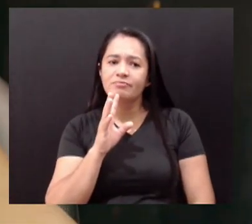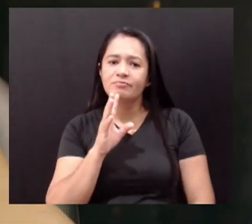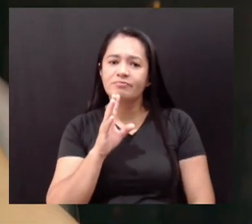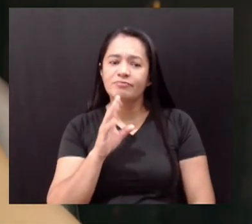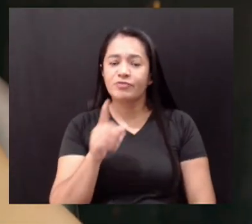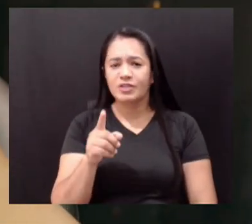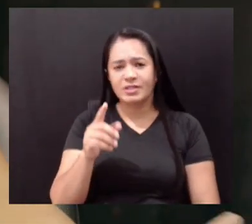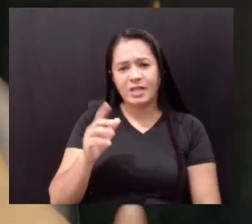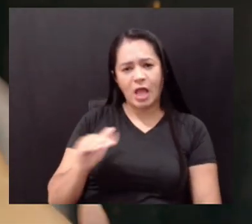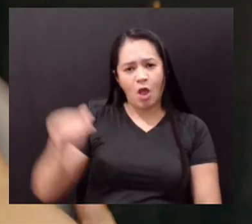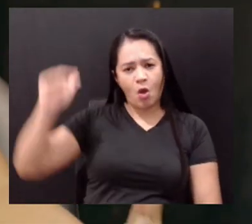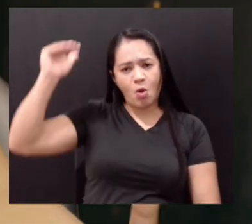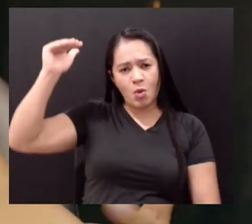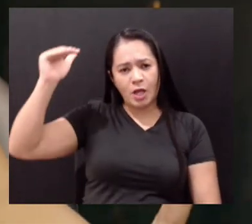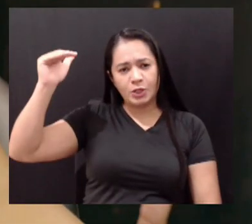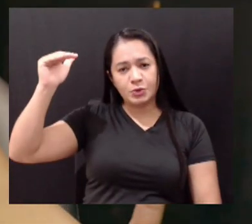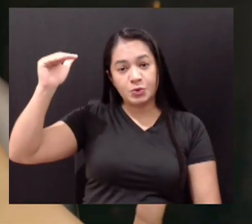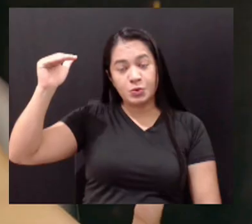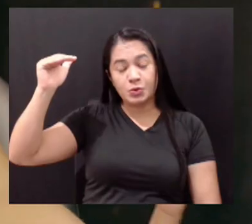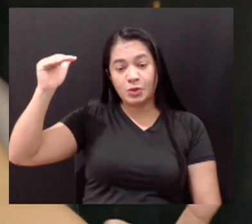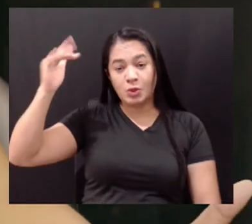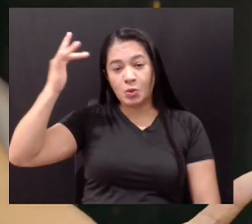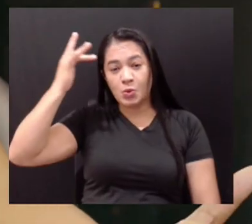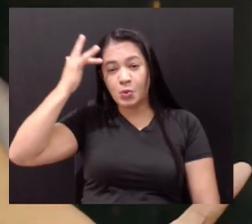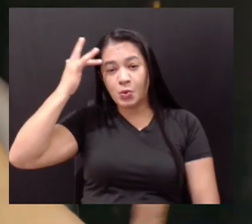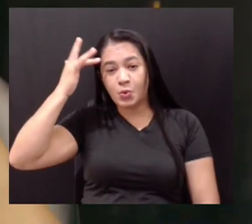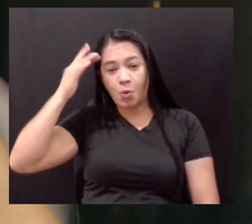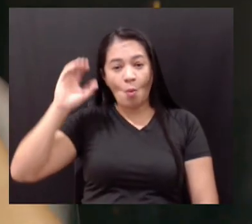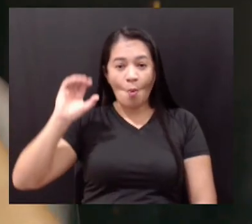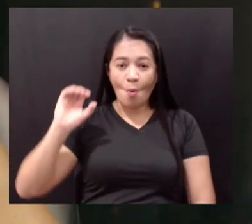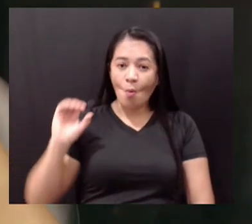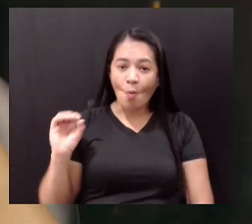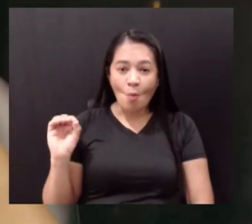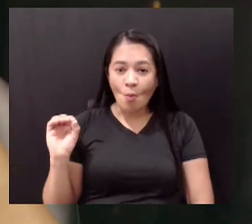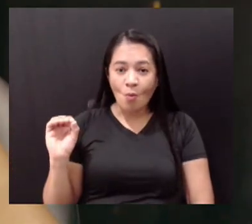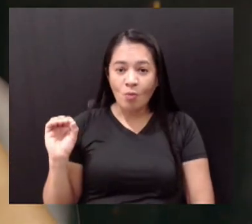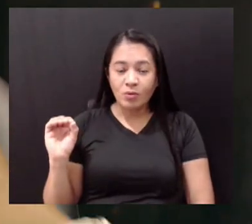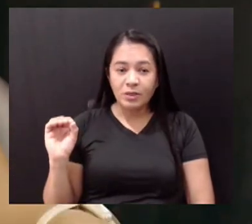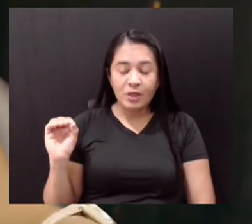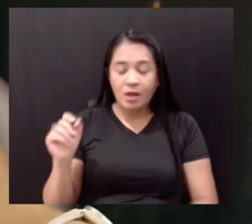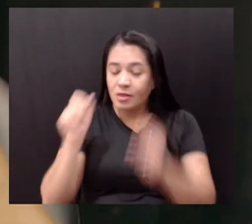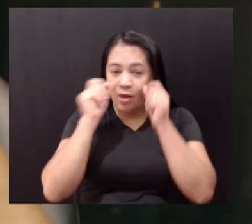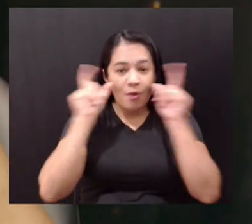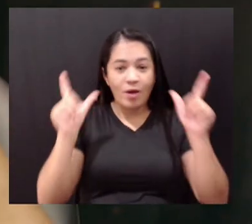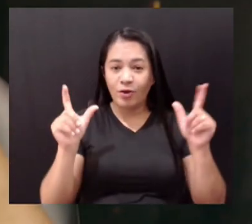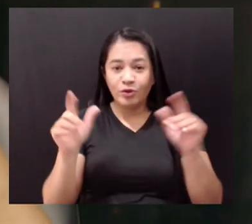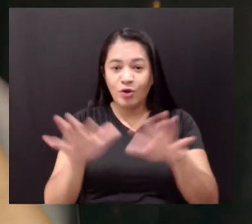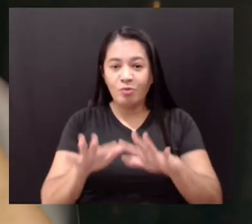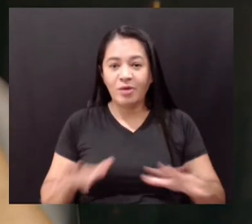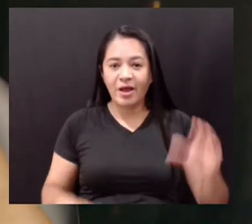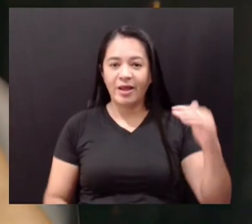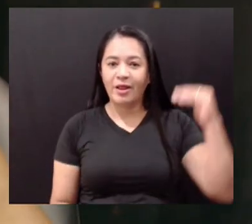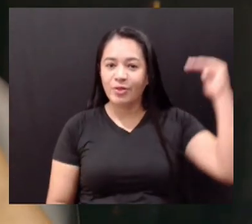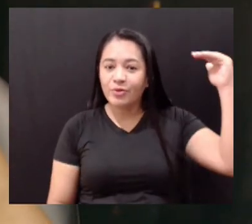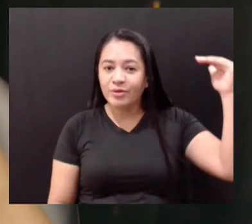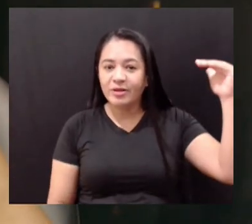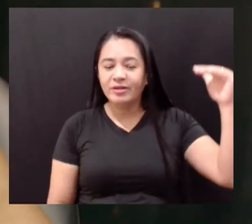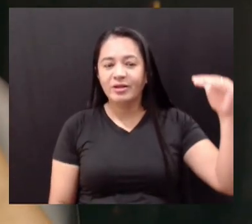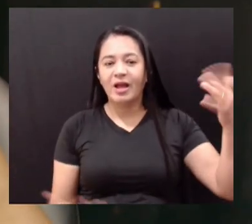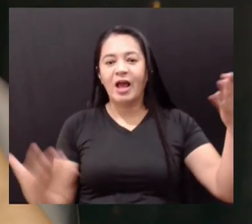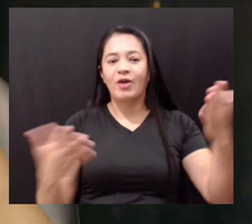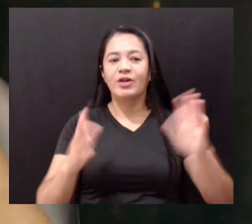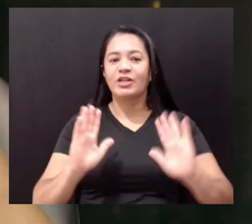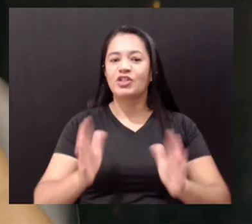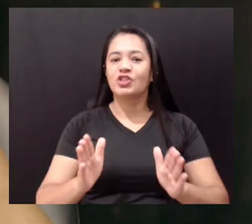que infelizmente ainda não cresceu, não despertou para o mundo adulto? Daqui a pouquinho, porque agora nós já temos perguntas na tela,